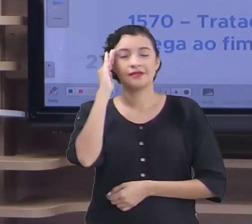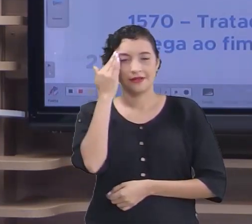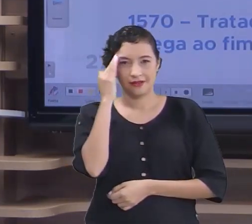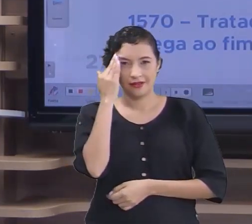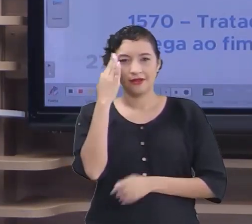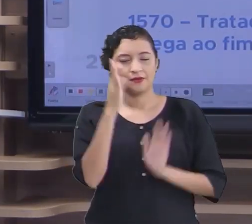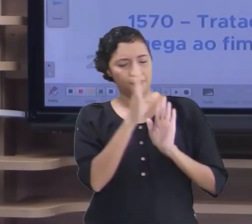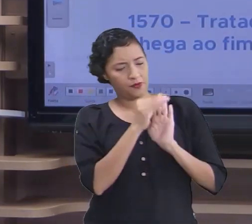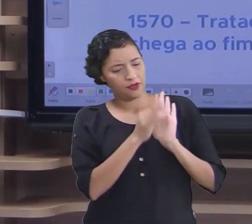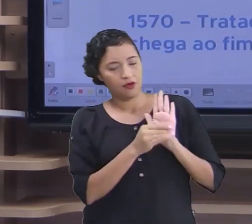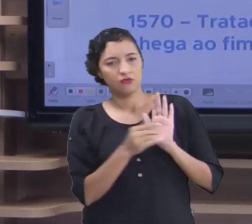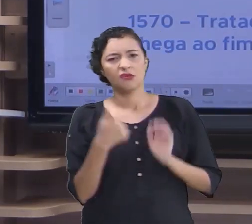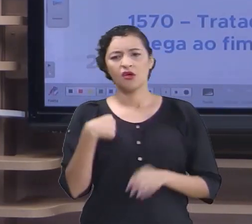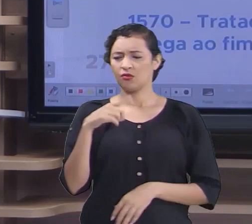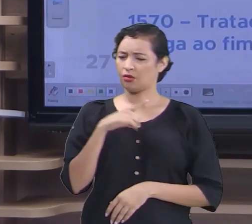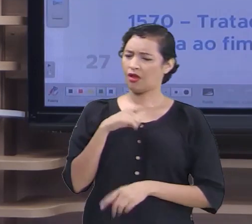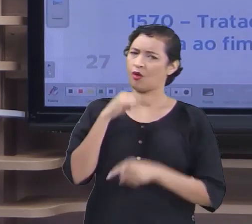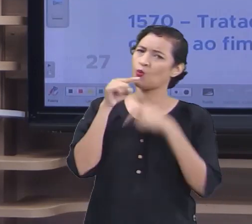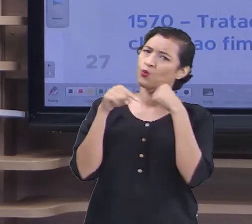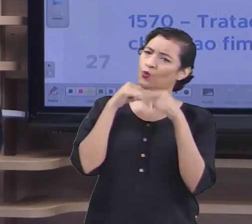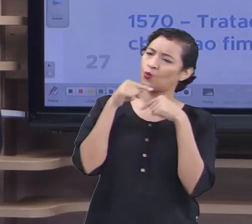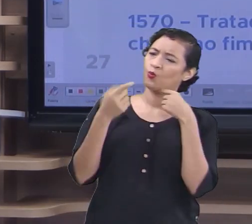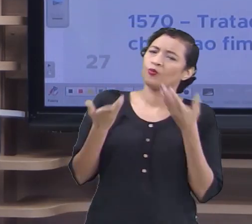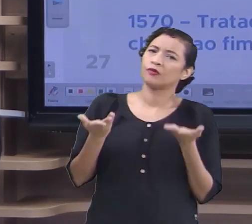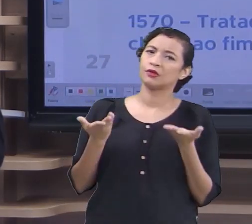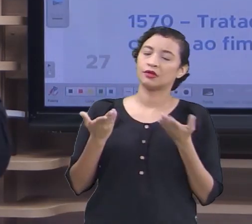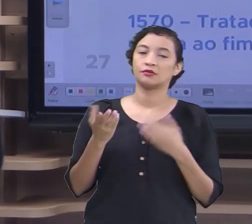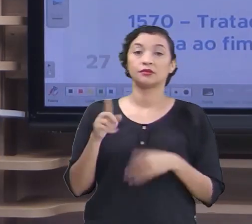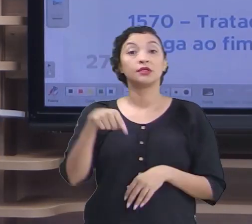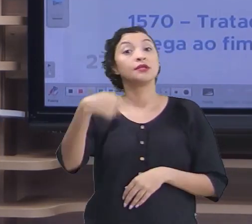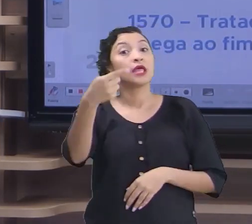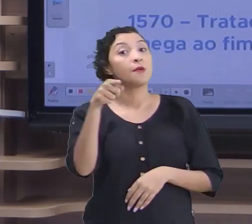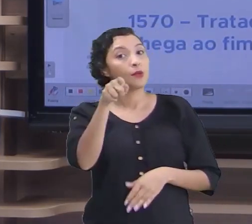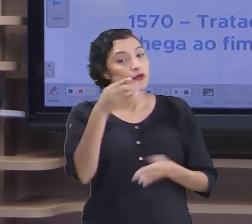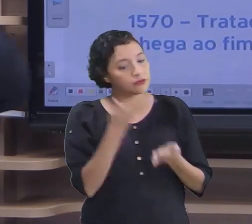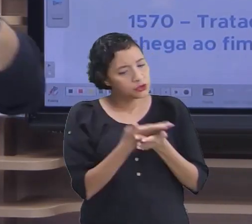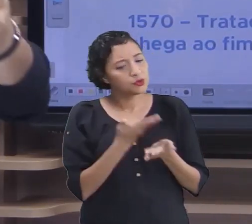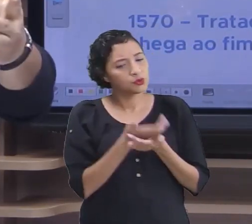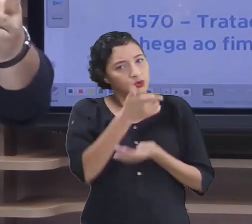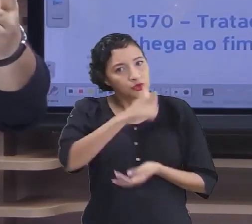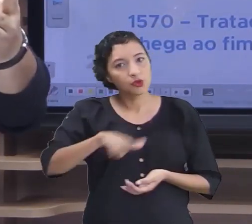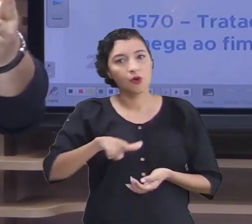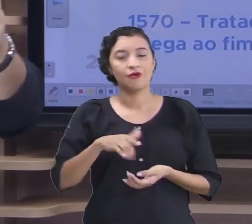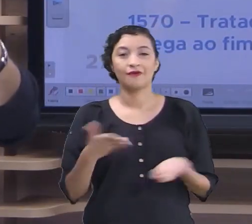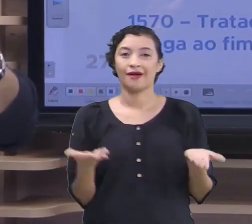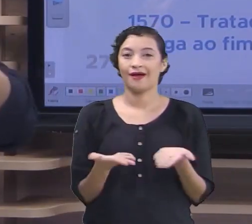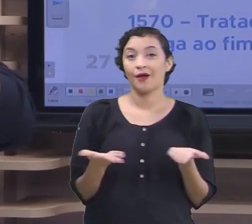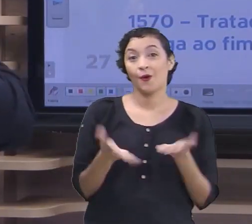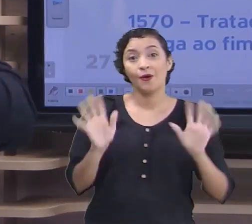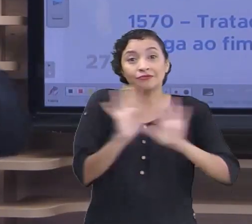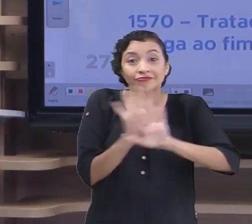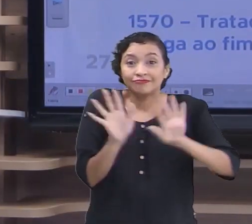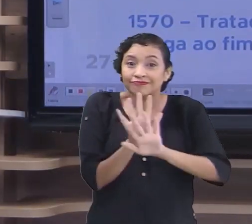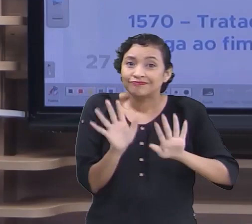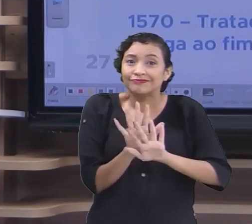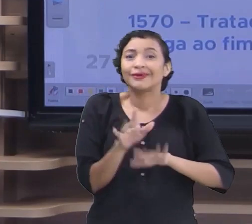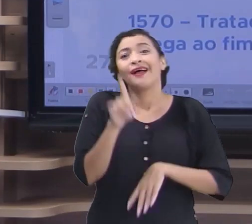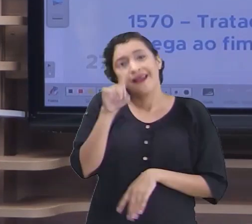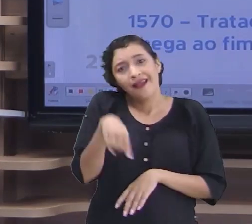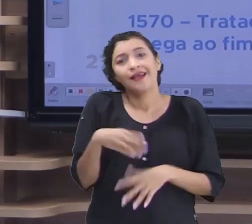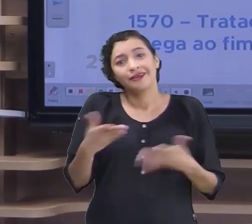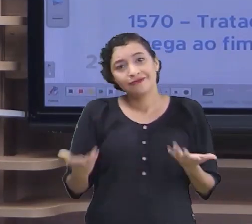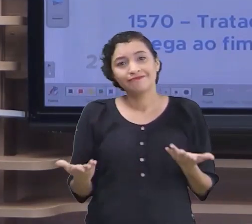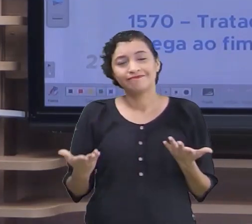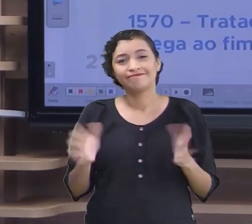Professor, fiquei com uma leve dúvida. Então, ó, depois, dê mais uma olhadinha, ok? Agora eu tenho que me despedir de vocês, é isso mesmo? Eu tenho que me